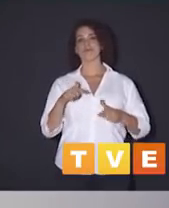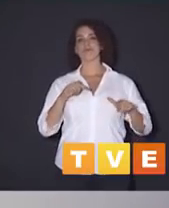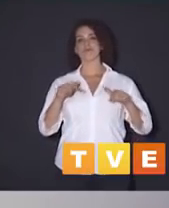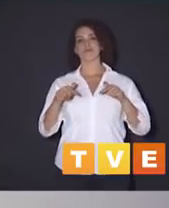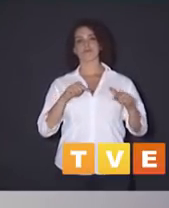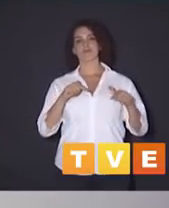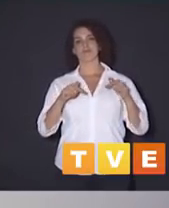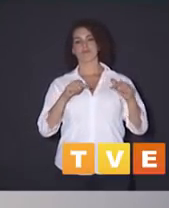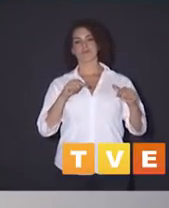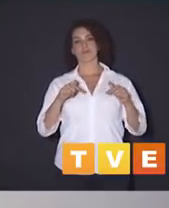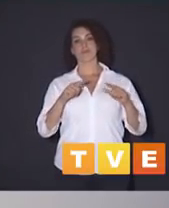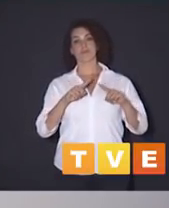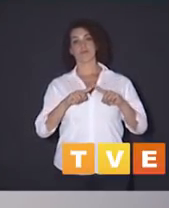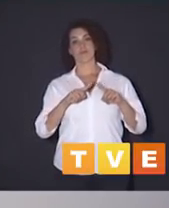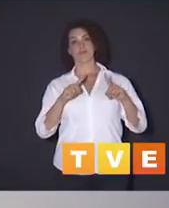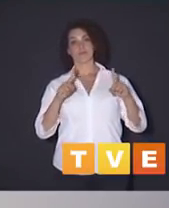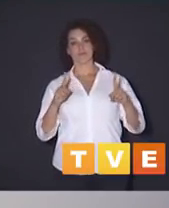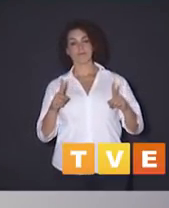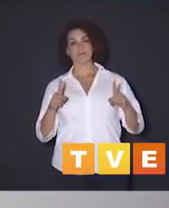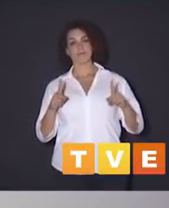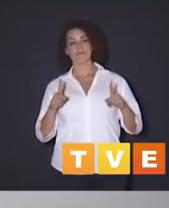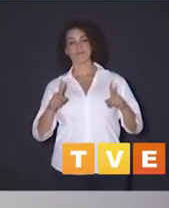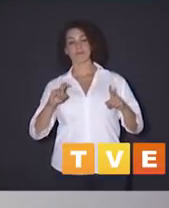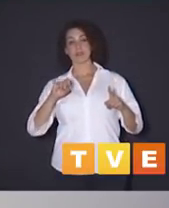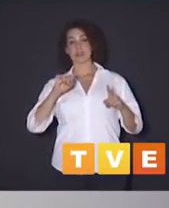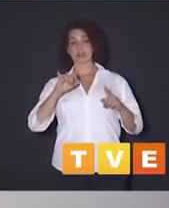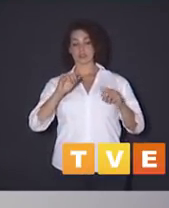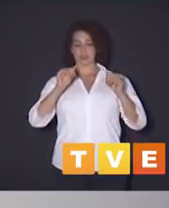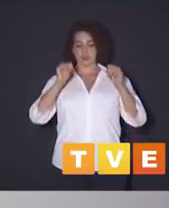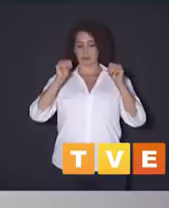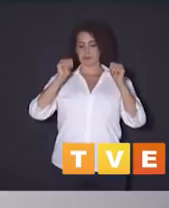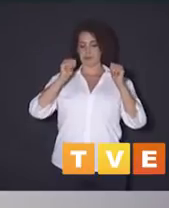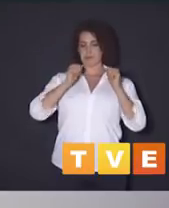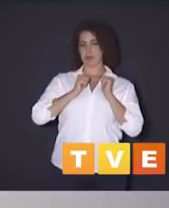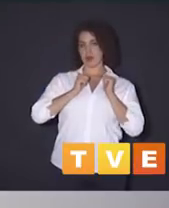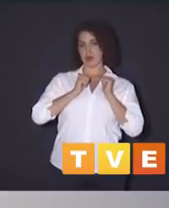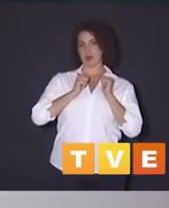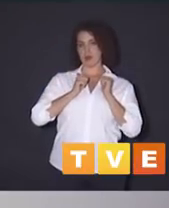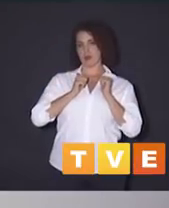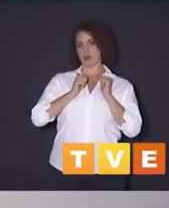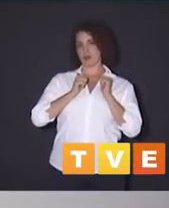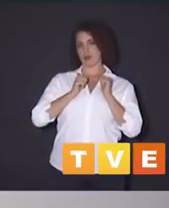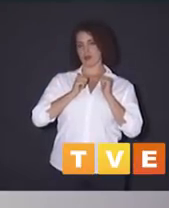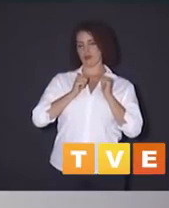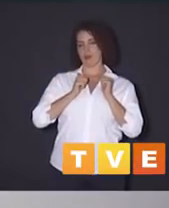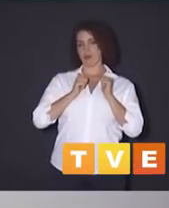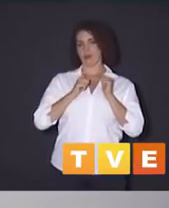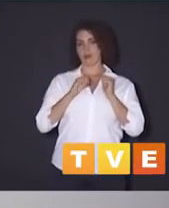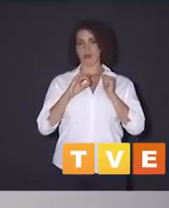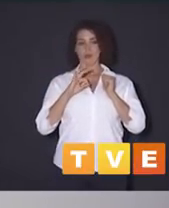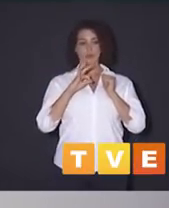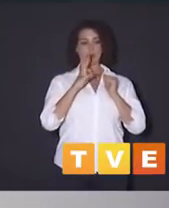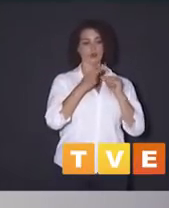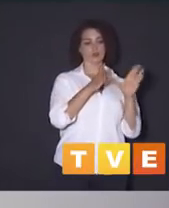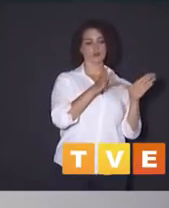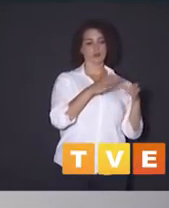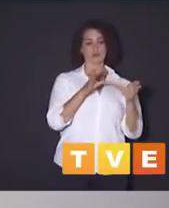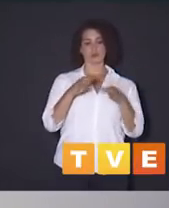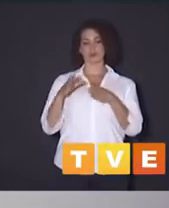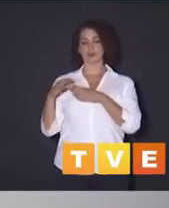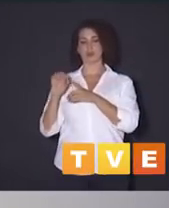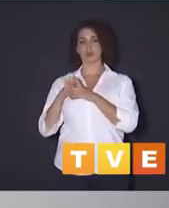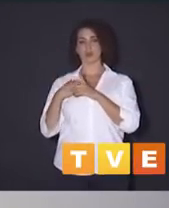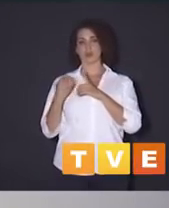mas se nós nos acomodarmos em todas as classes sociais e não